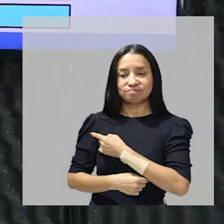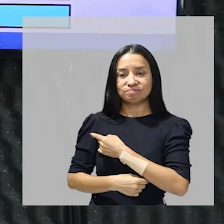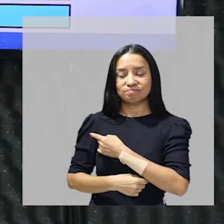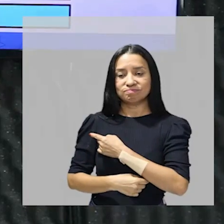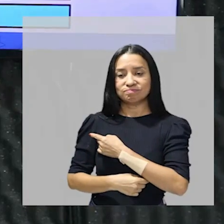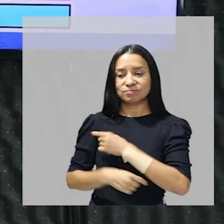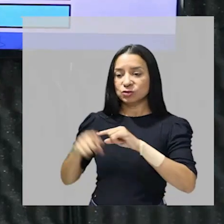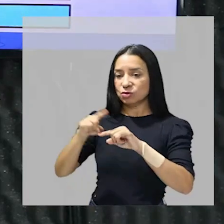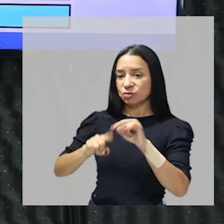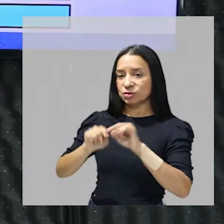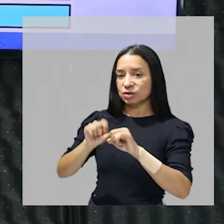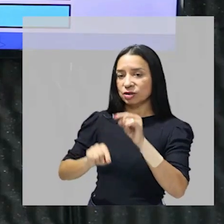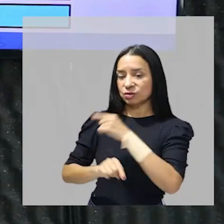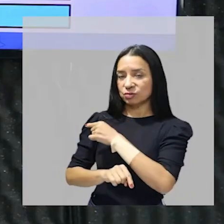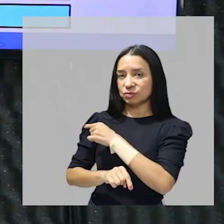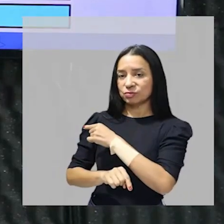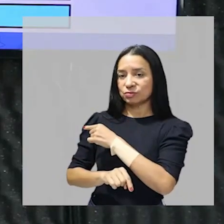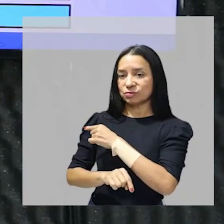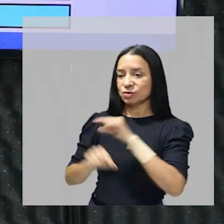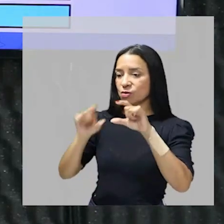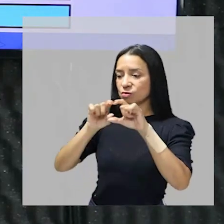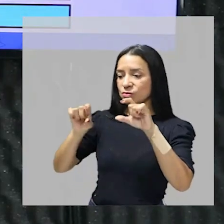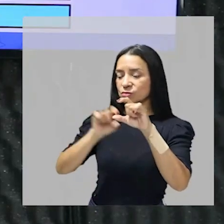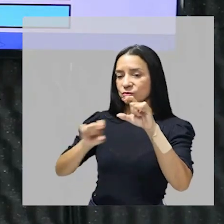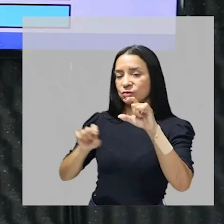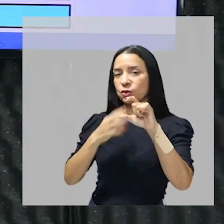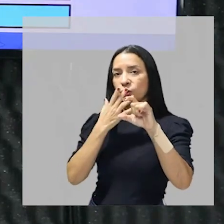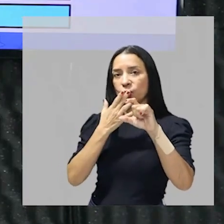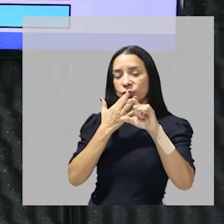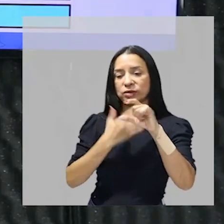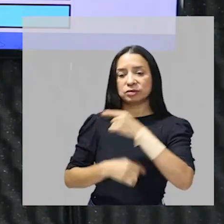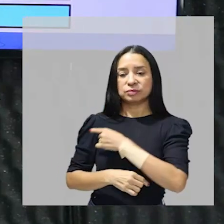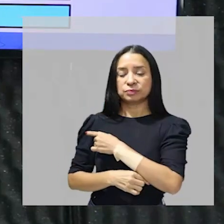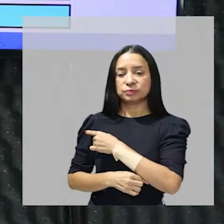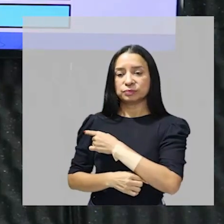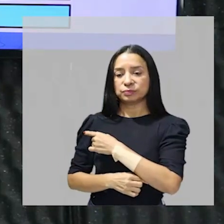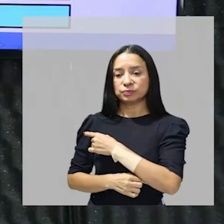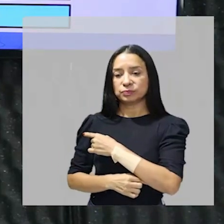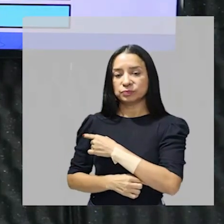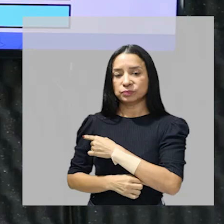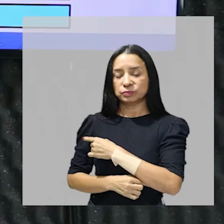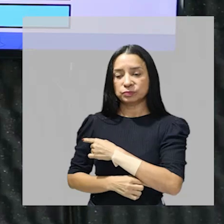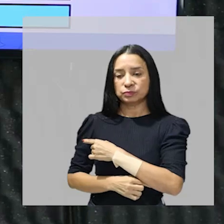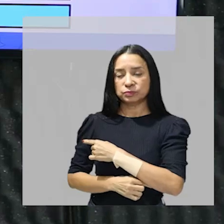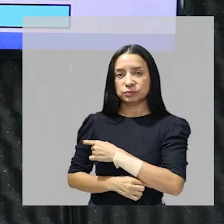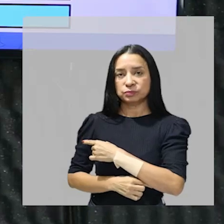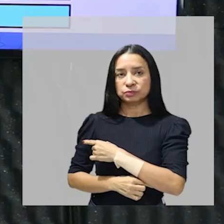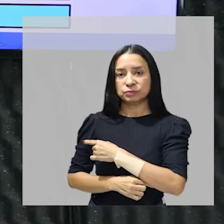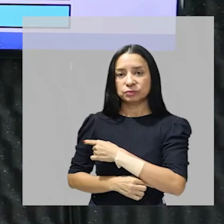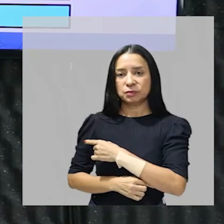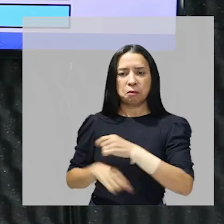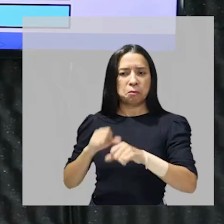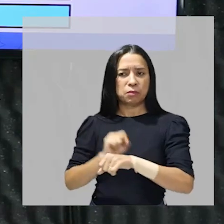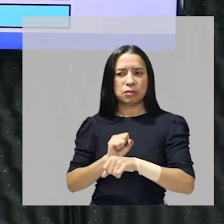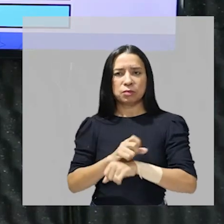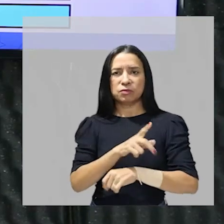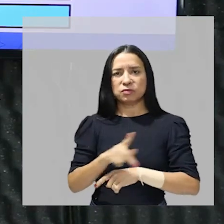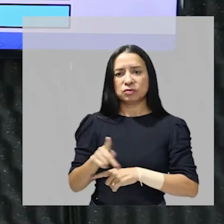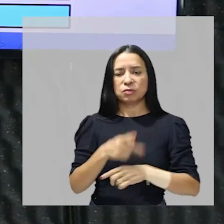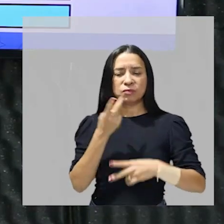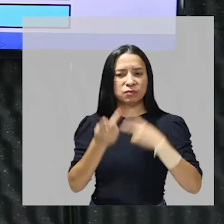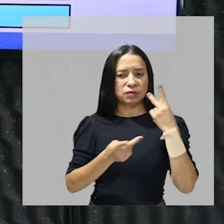ó, os arcos, as bolas, as massas, a fita e a corda. Peraí, professor, o senhor falou ainda há